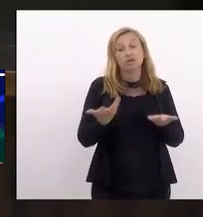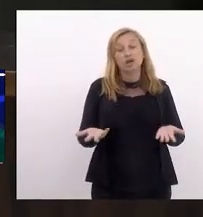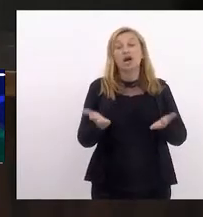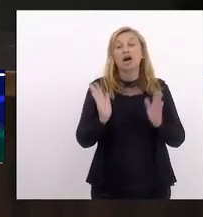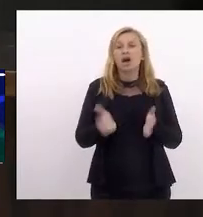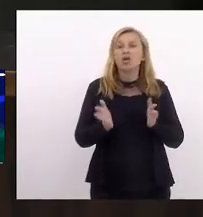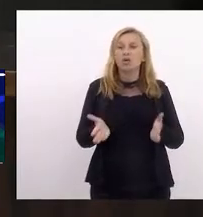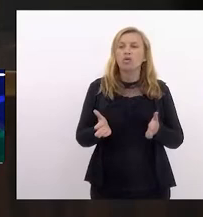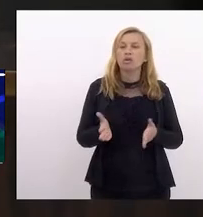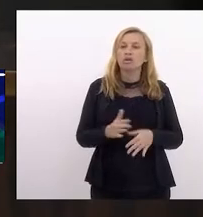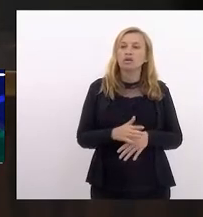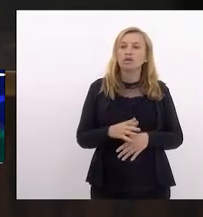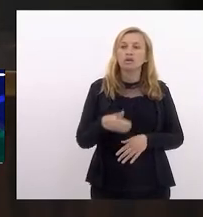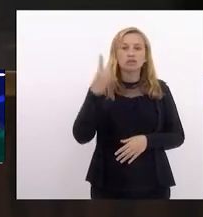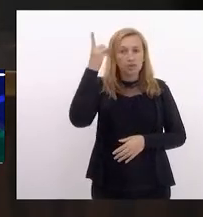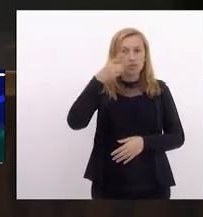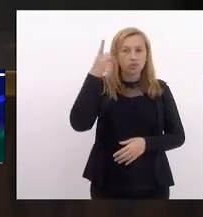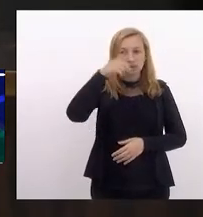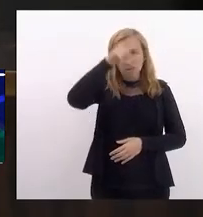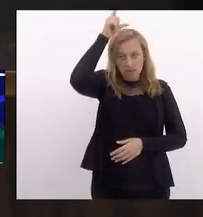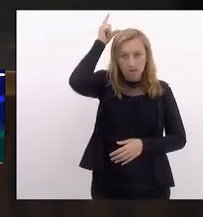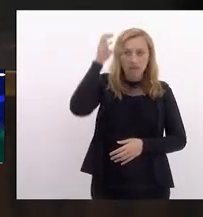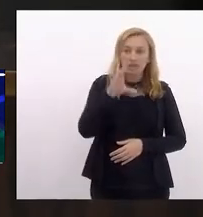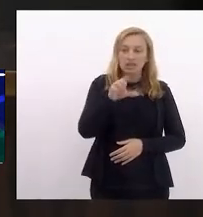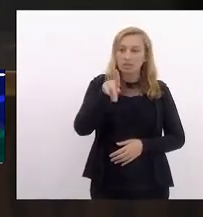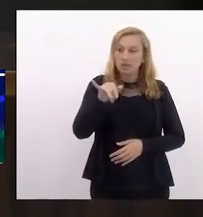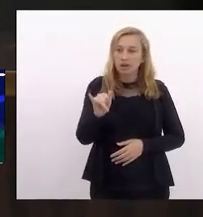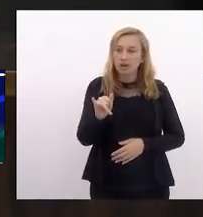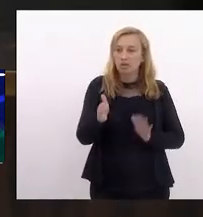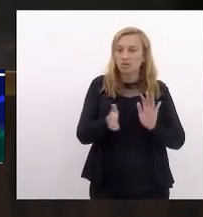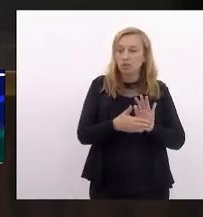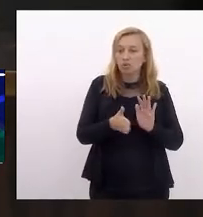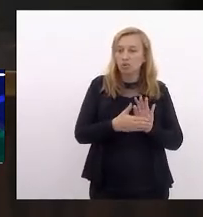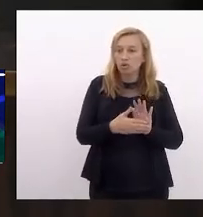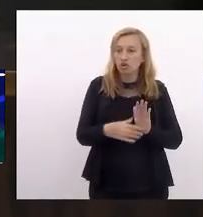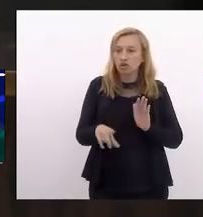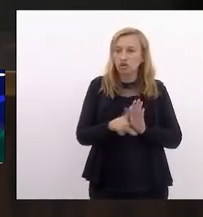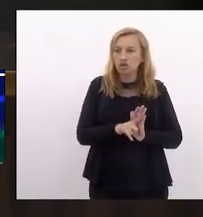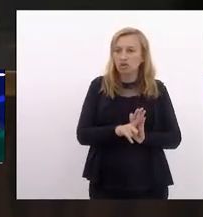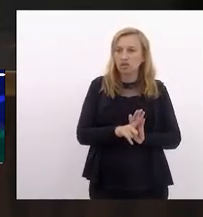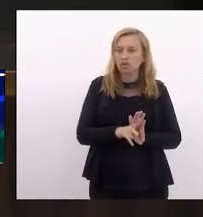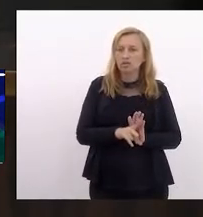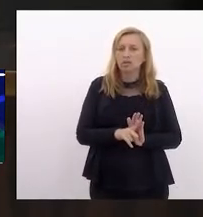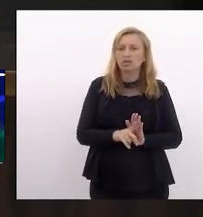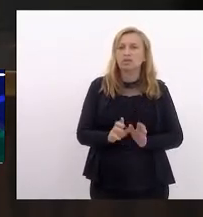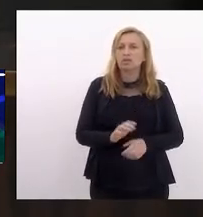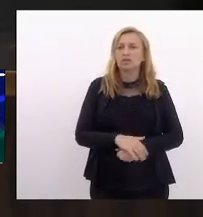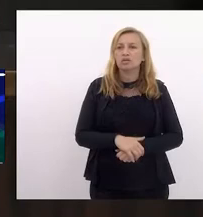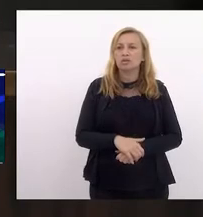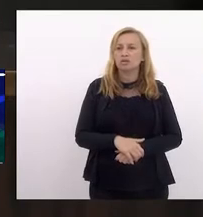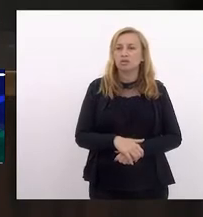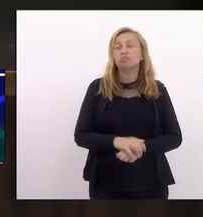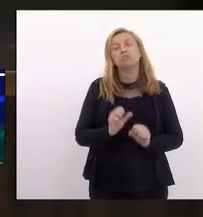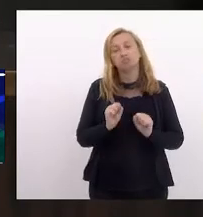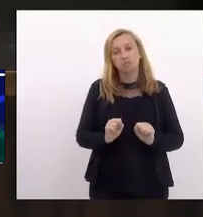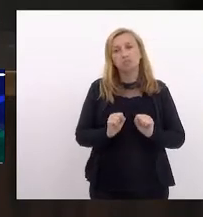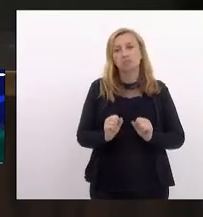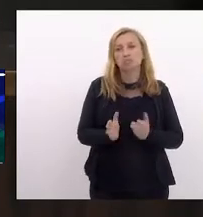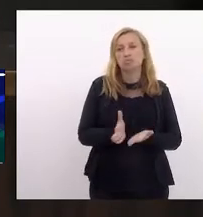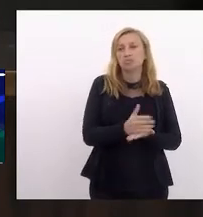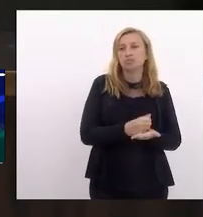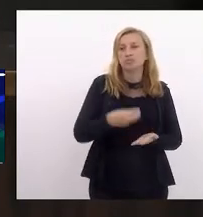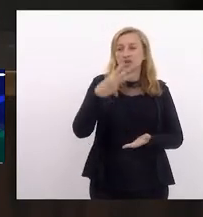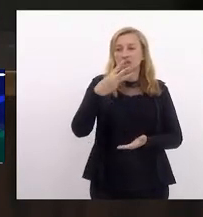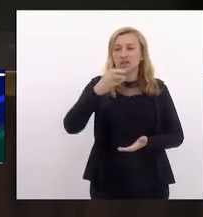agora vem o Deputado Luiz através da CPI propõe uma legislação que poder arrecadar